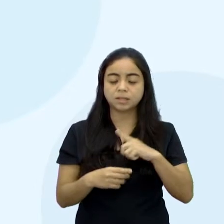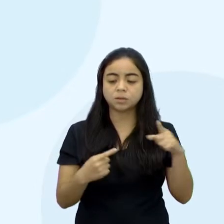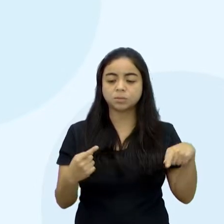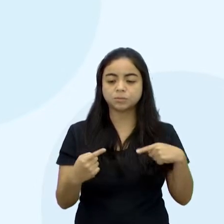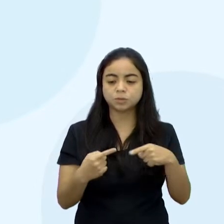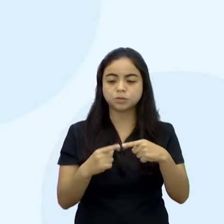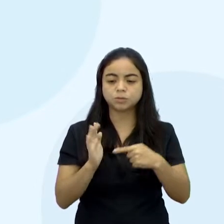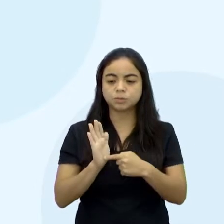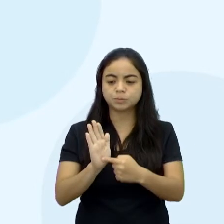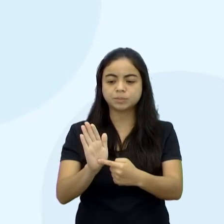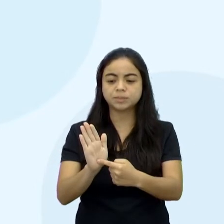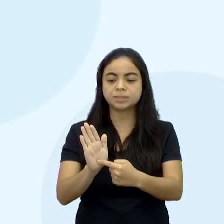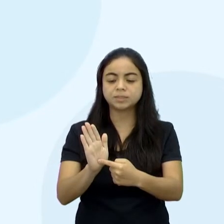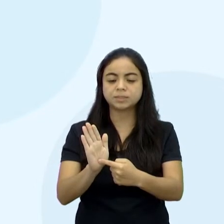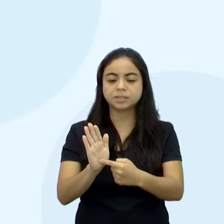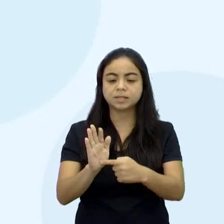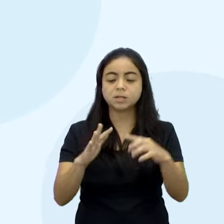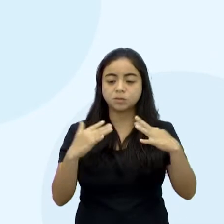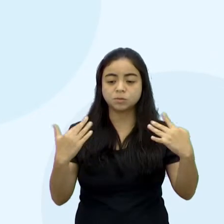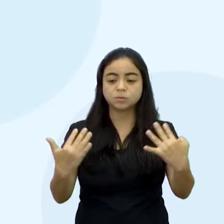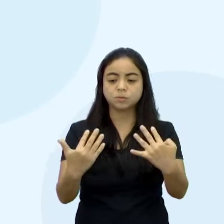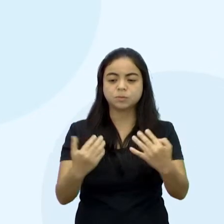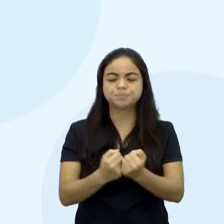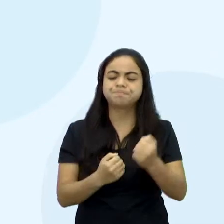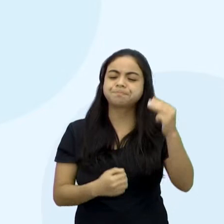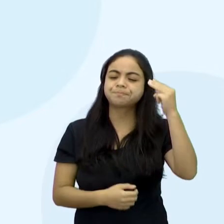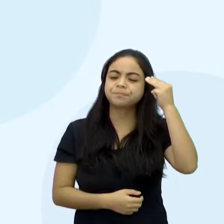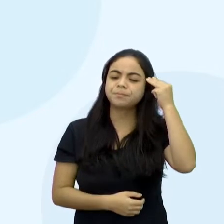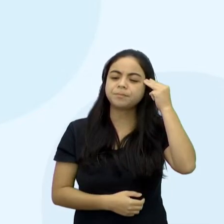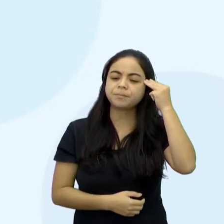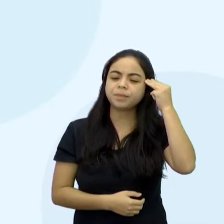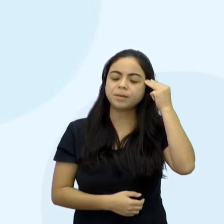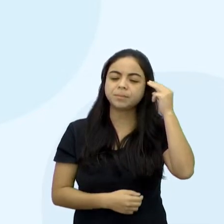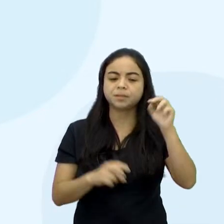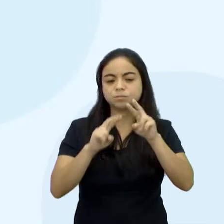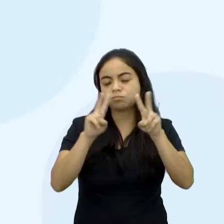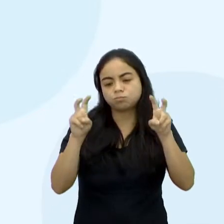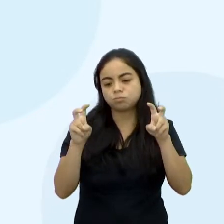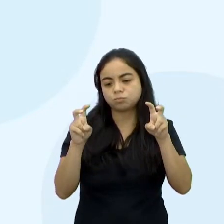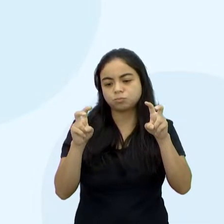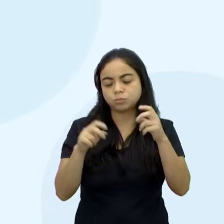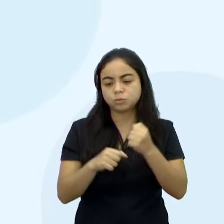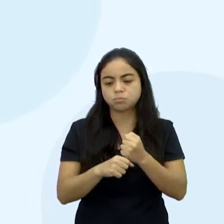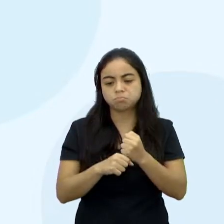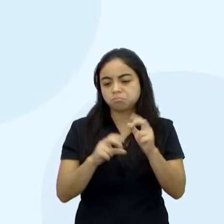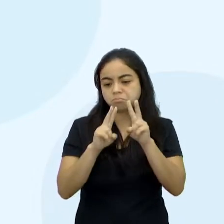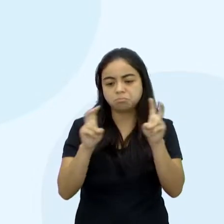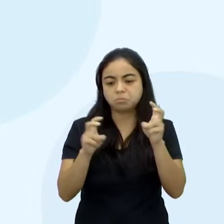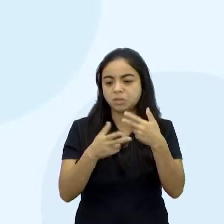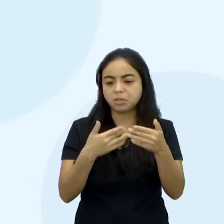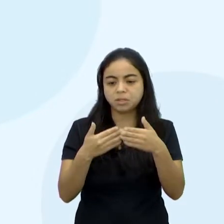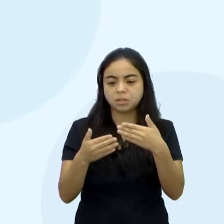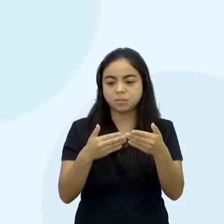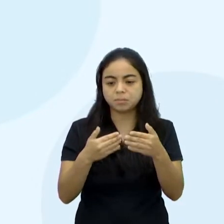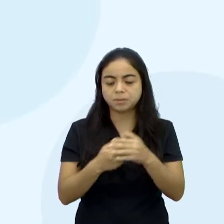de apresentar ao grande público um pouco da memória a respeito de um dado tema, né? Então pode ser qualquer outra